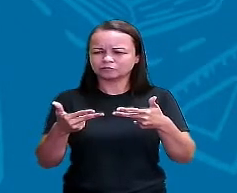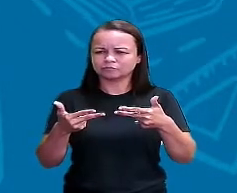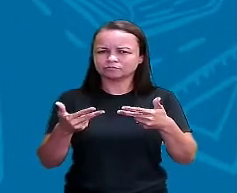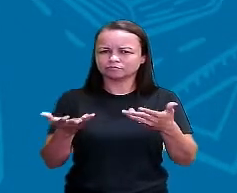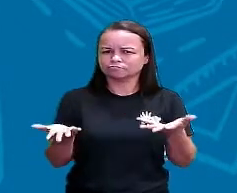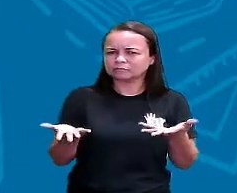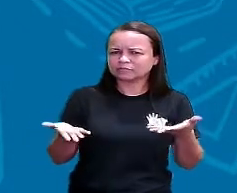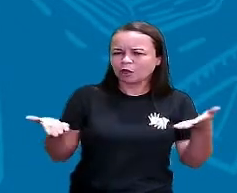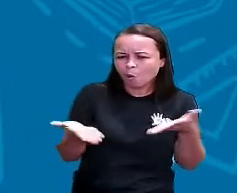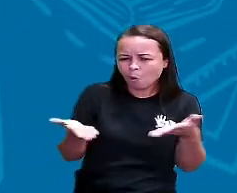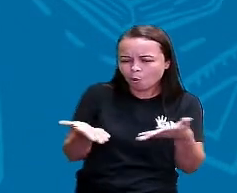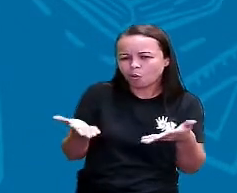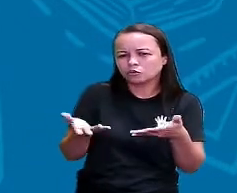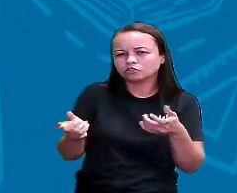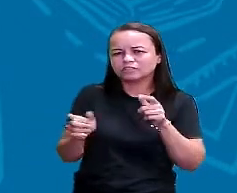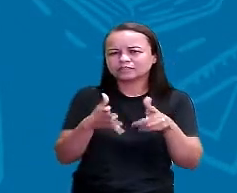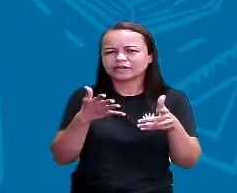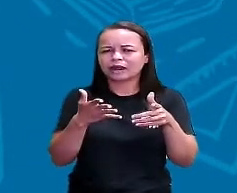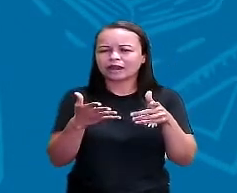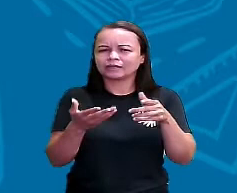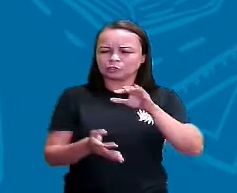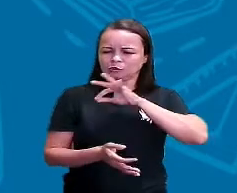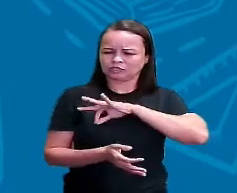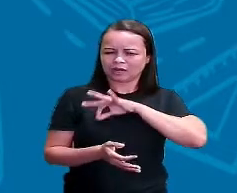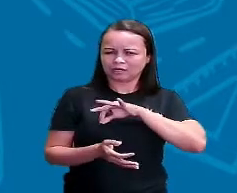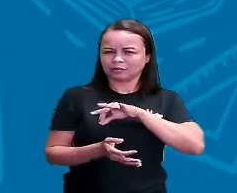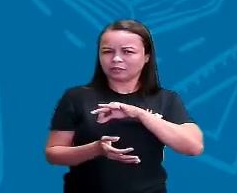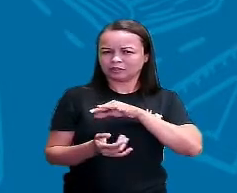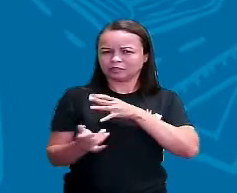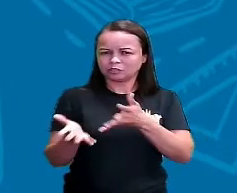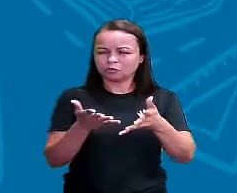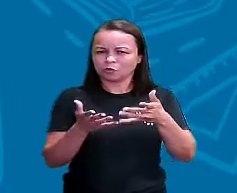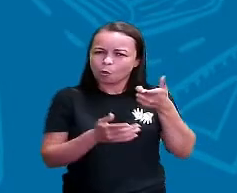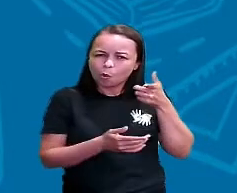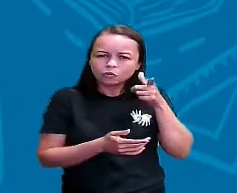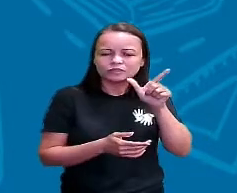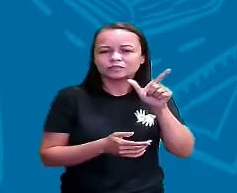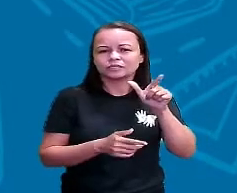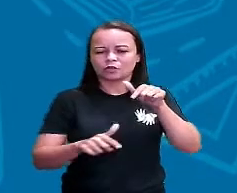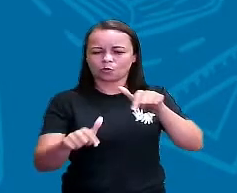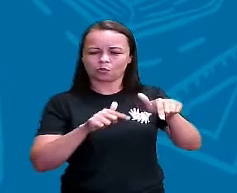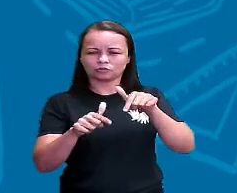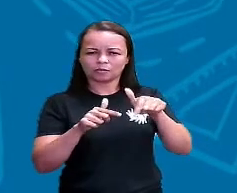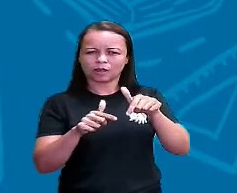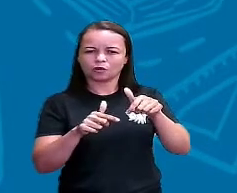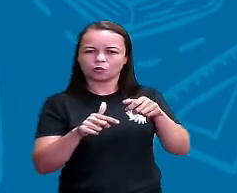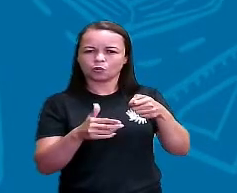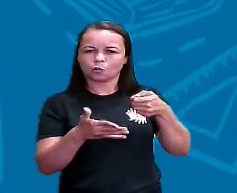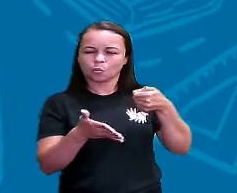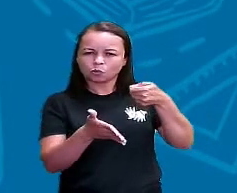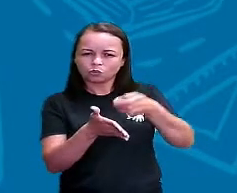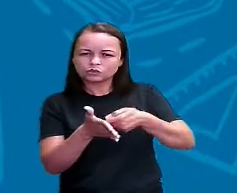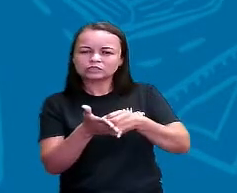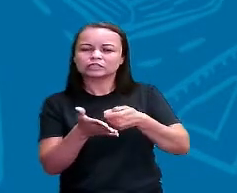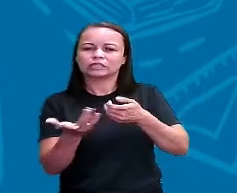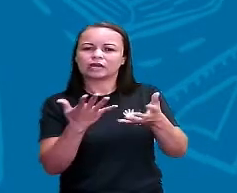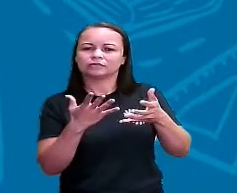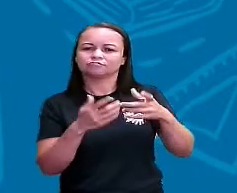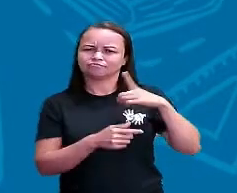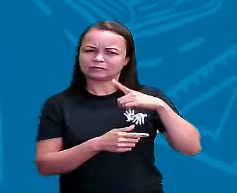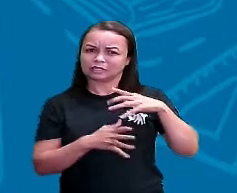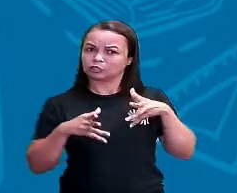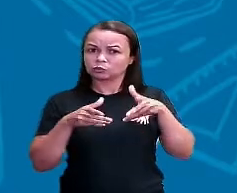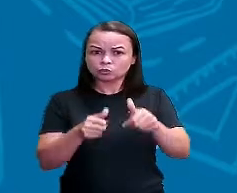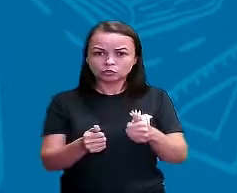atualidade é bastante o suficiente para que os trabalhadores consigam, com dignidade, adquirir tudo